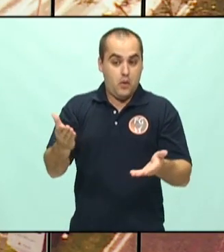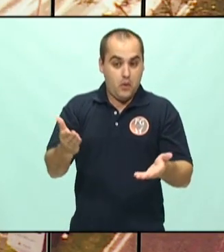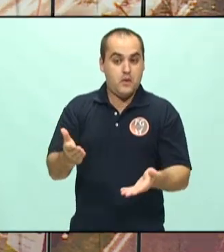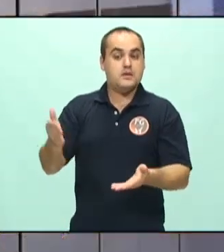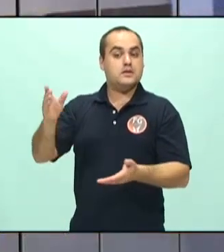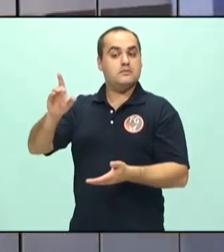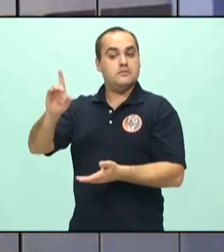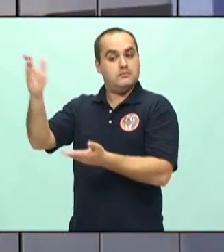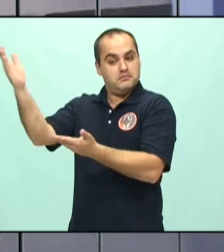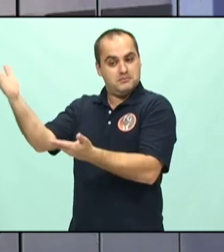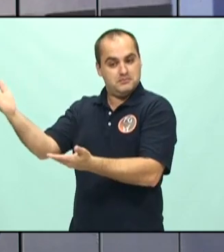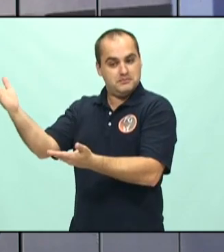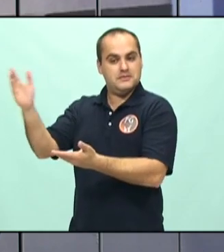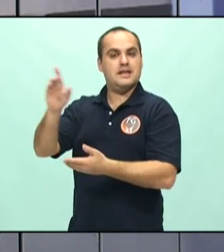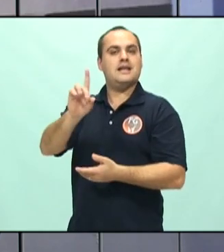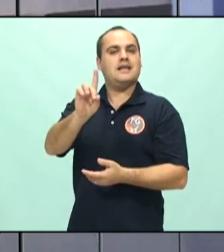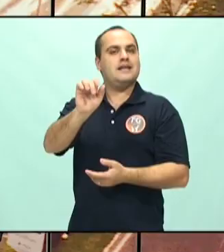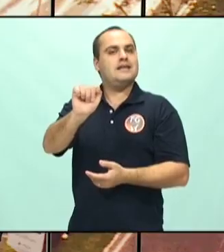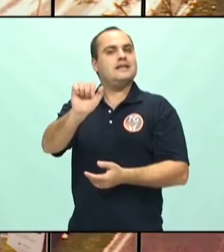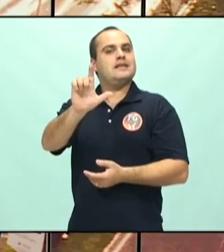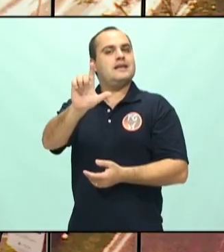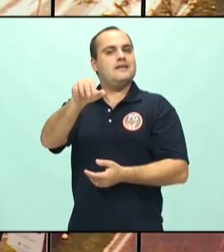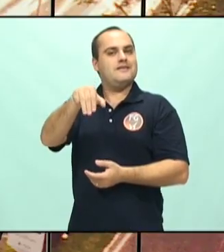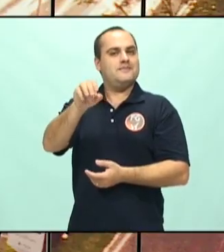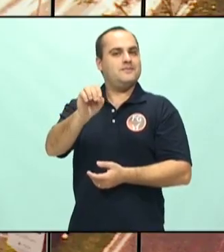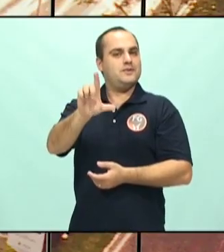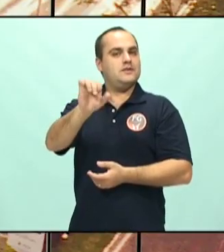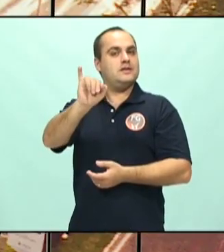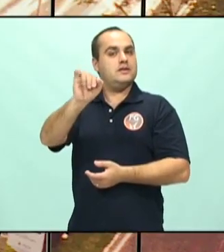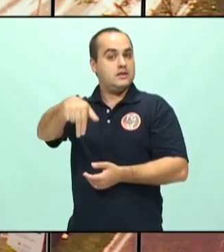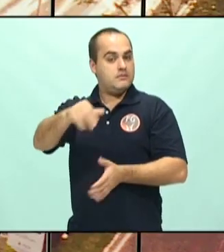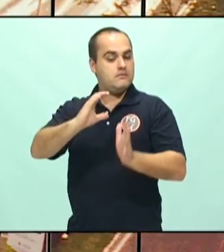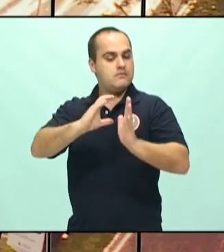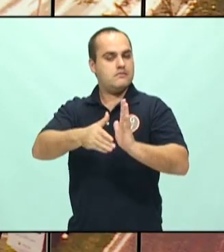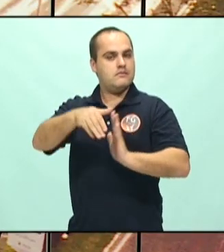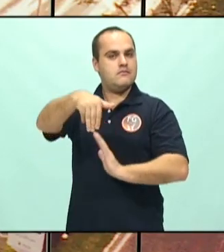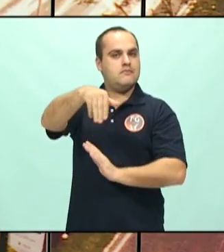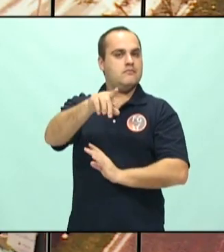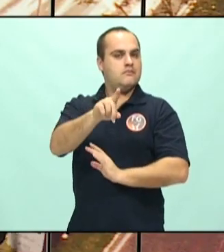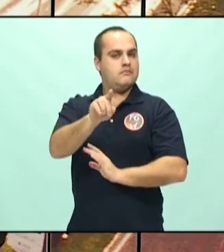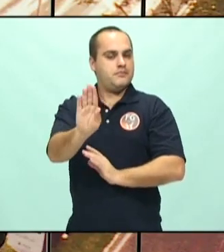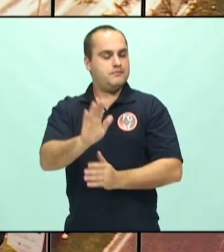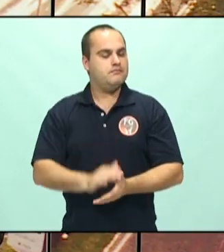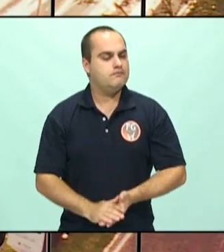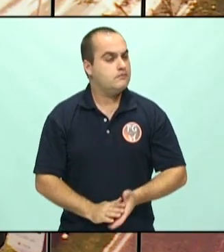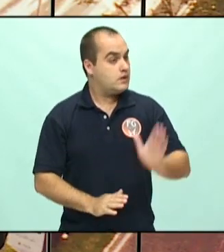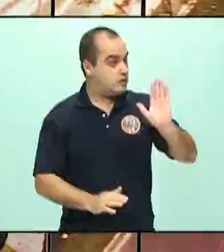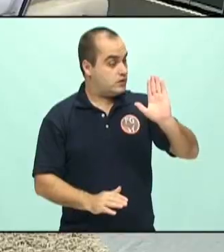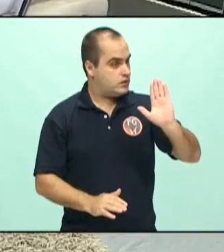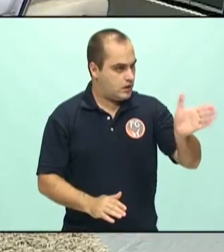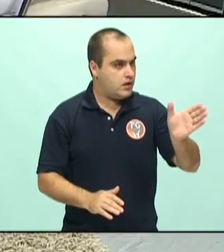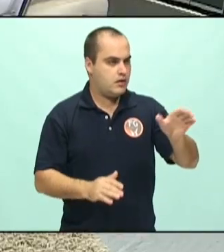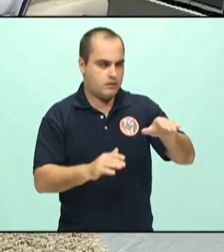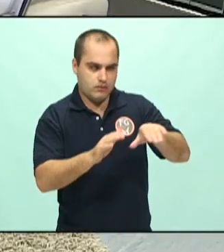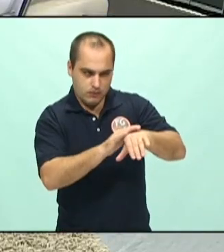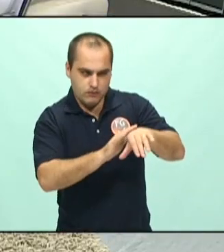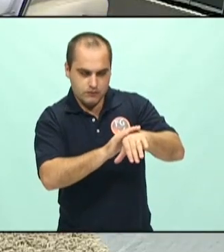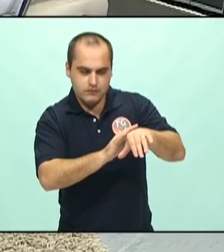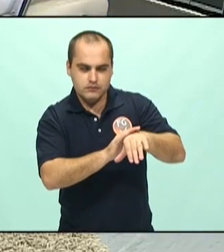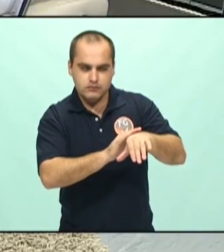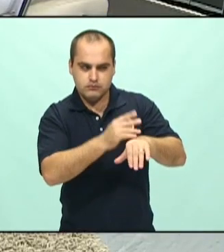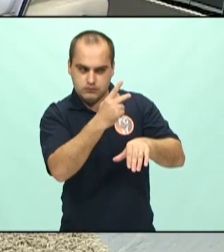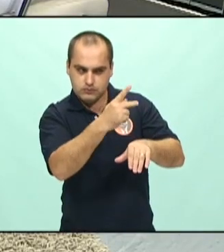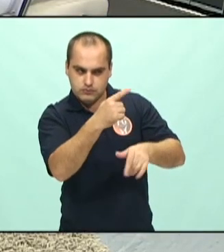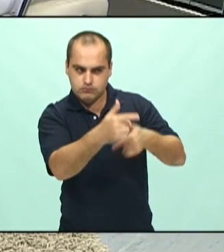mdb a gente já vai falar sobre o seu trabalho parlamentar mais antes o senhor não lembrava